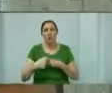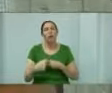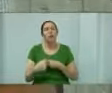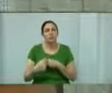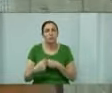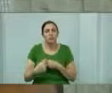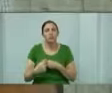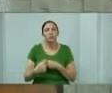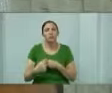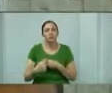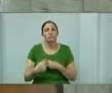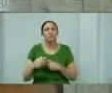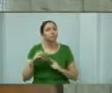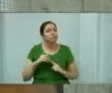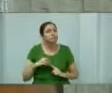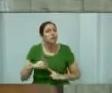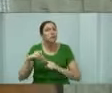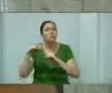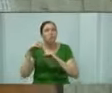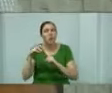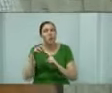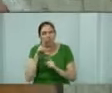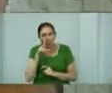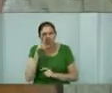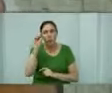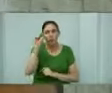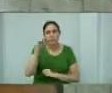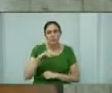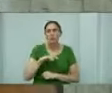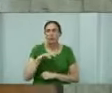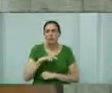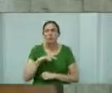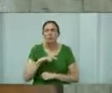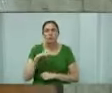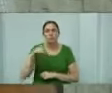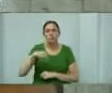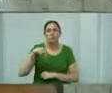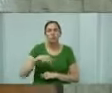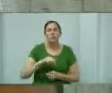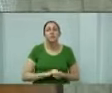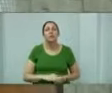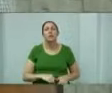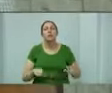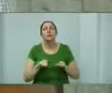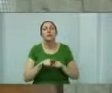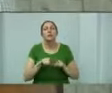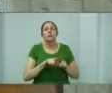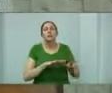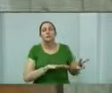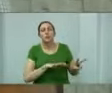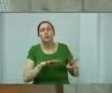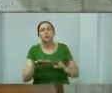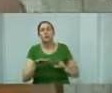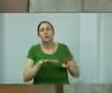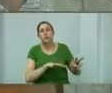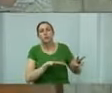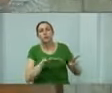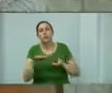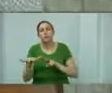fortaleza que nós temos. E vou dizer mais agora para vocês. Todas as semanas tem empresas vindo